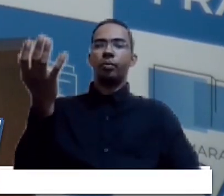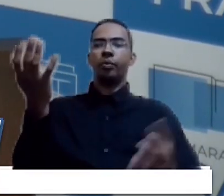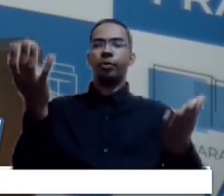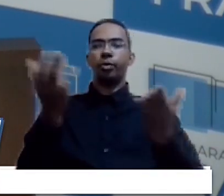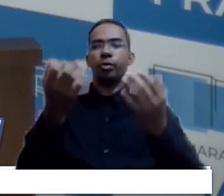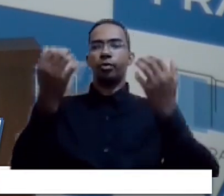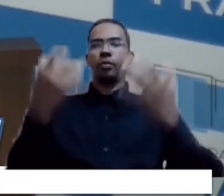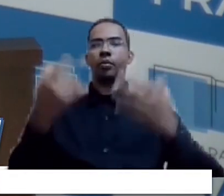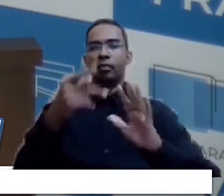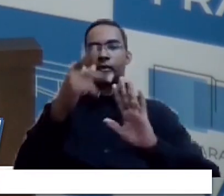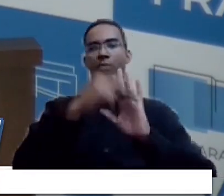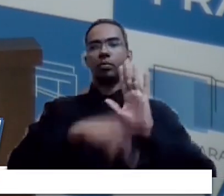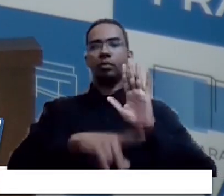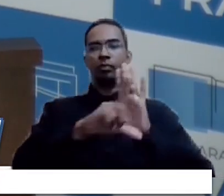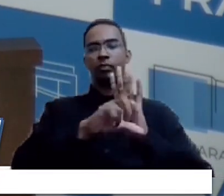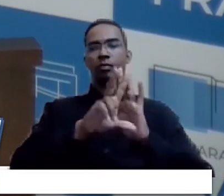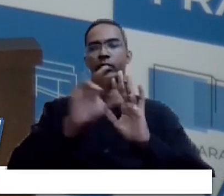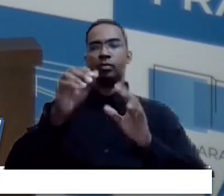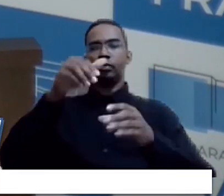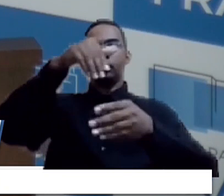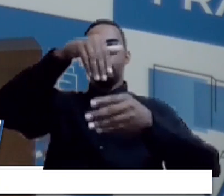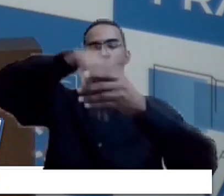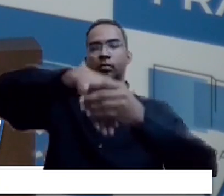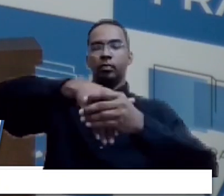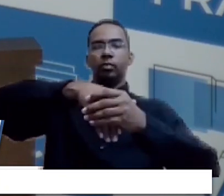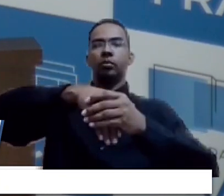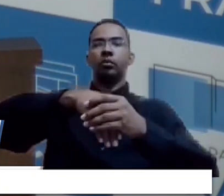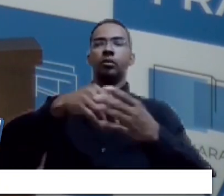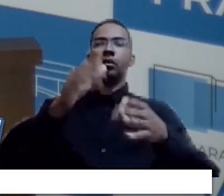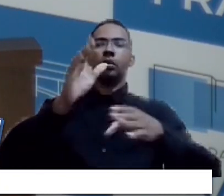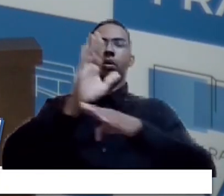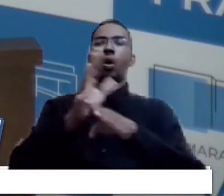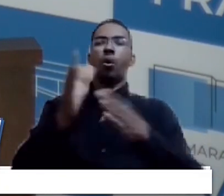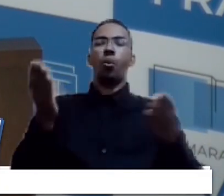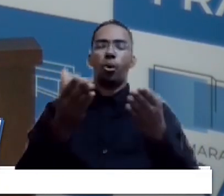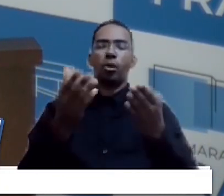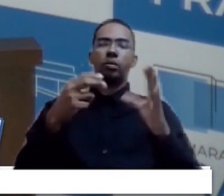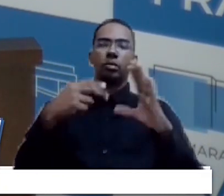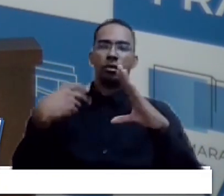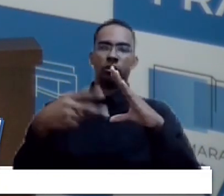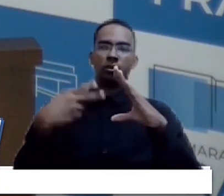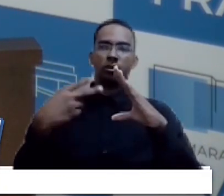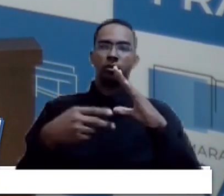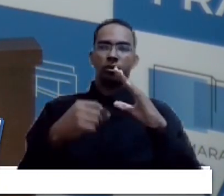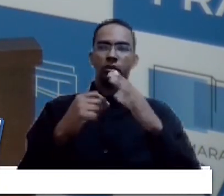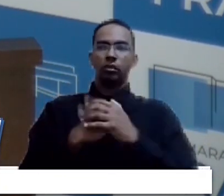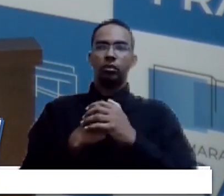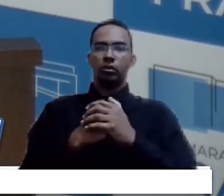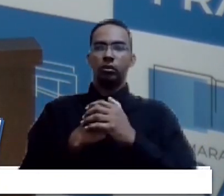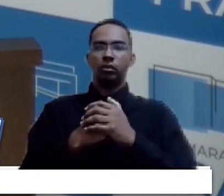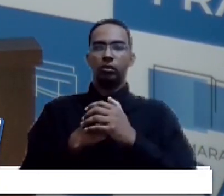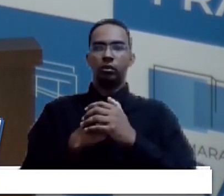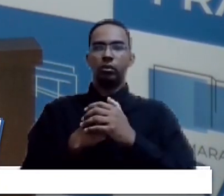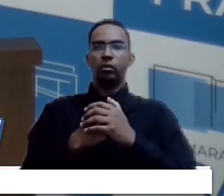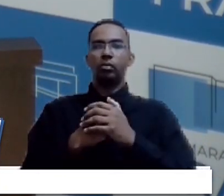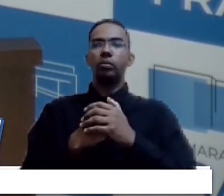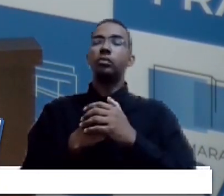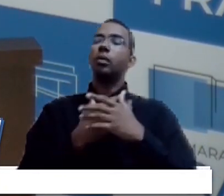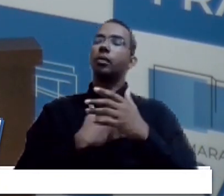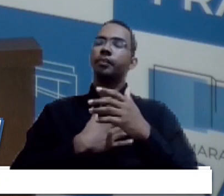lei que será votado na tarde de hoje aqui na Câmara, que me deixa muito